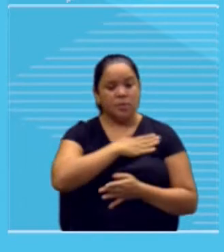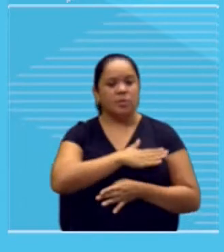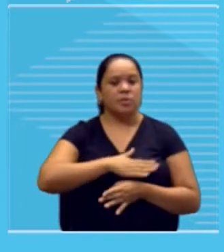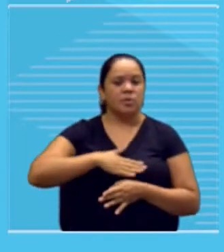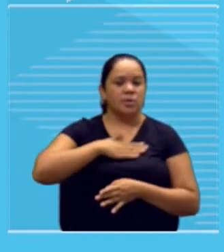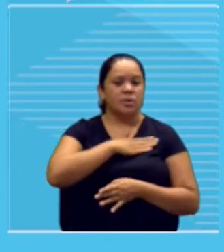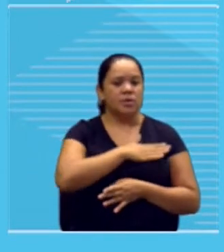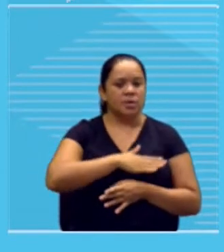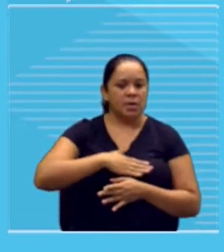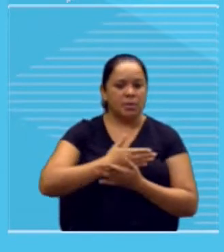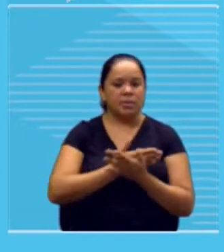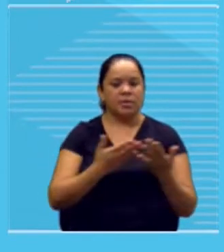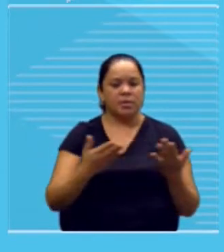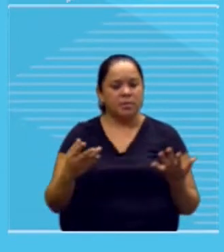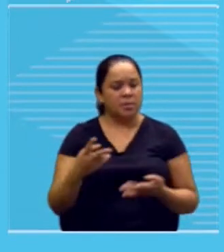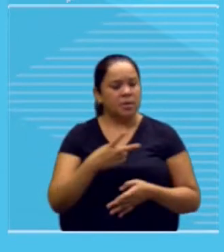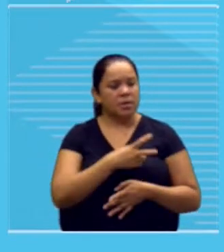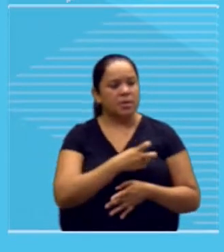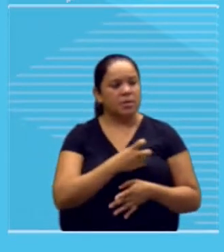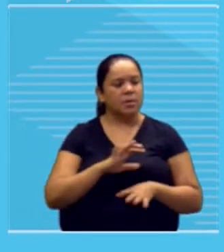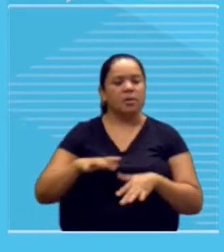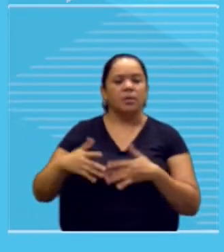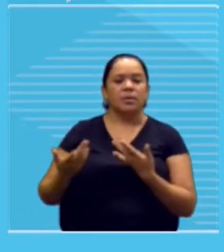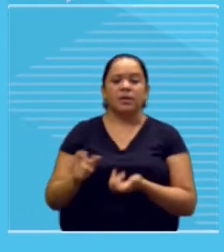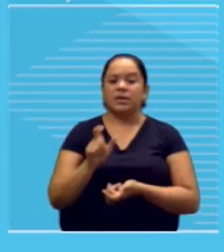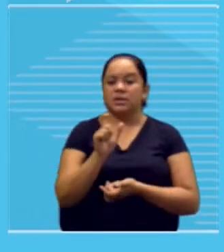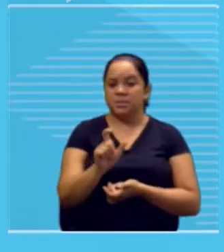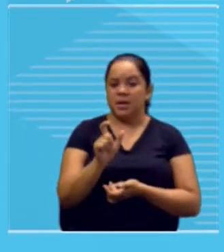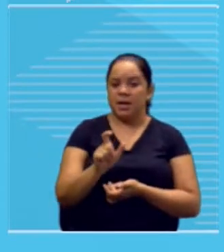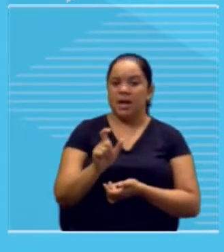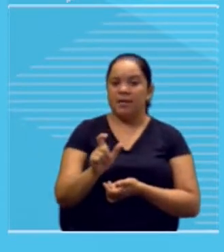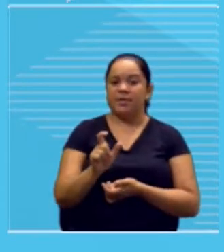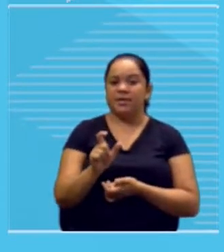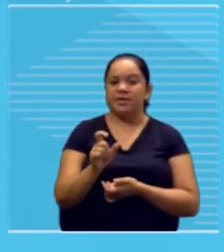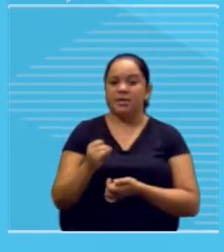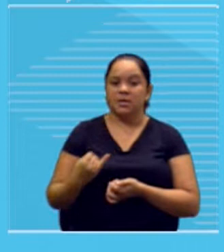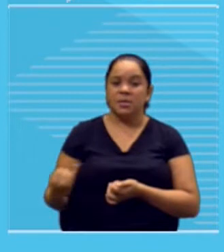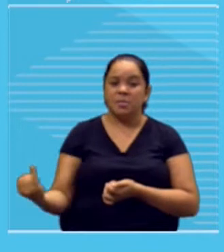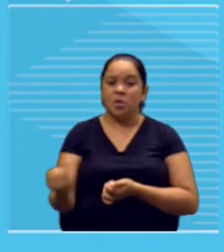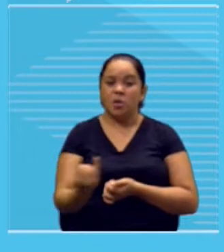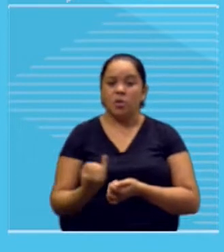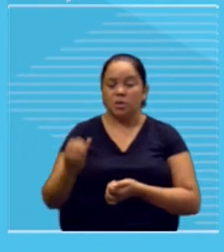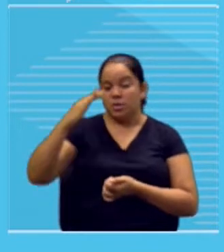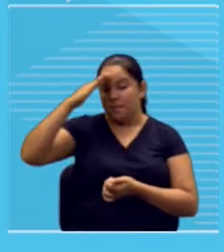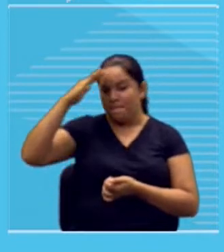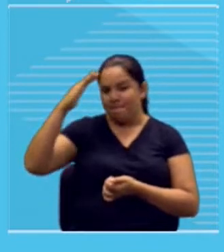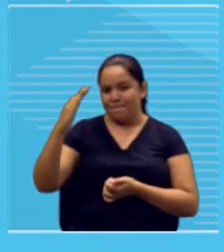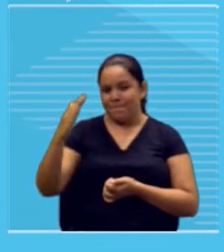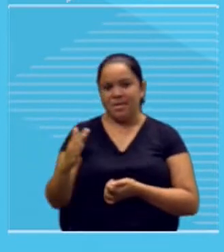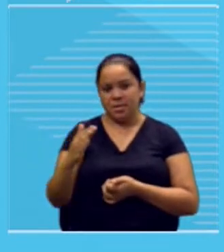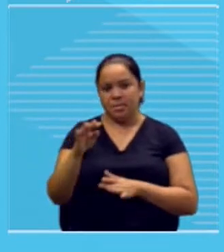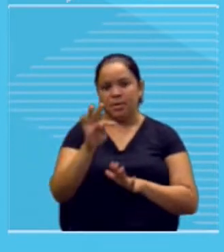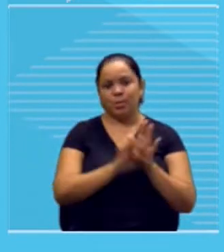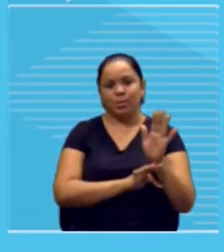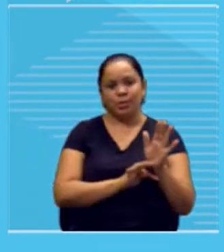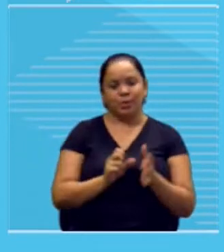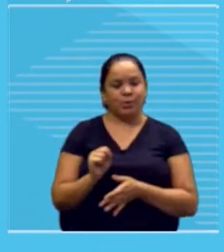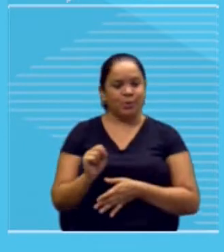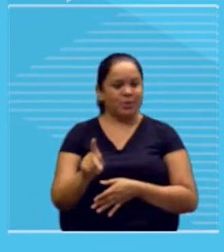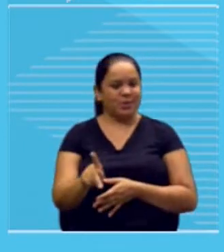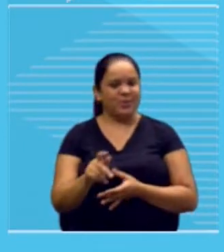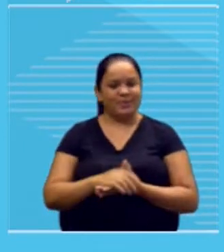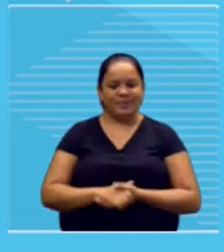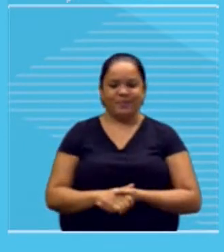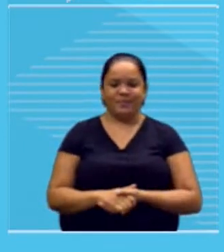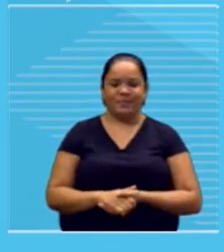percebessem Quais são as expressões chave desse texto quais palavras principais desse texto Ok